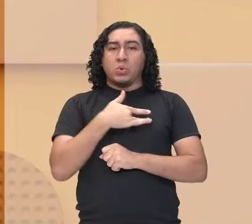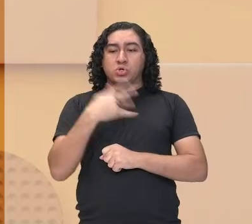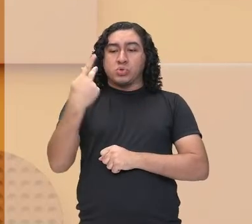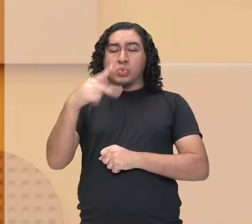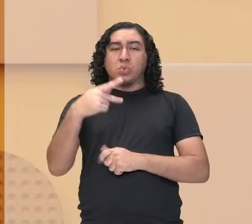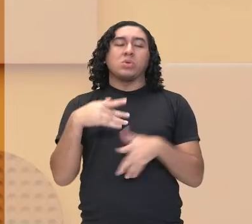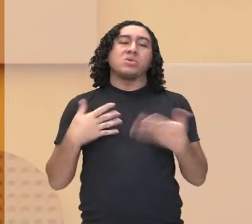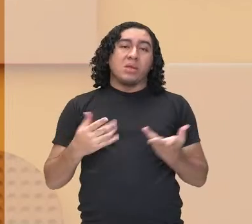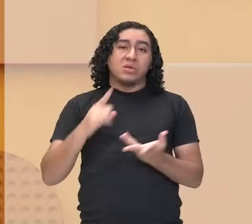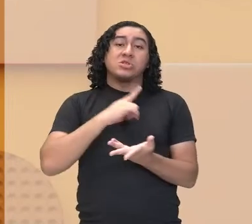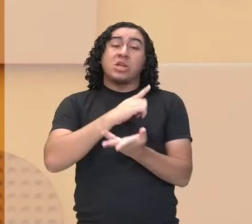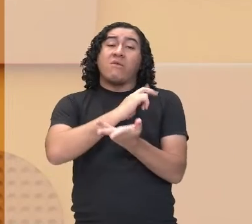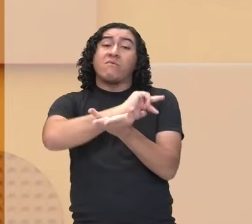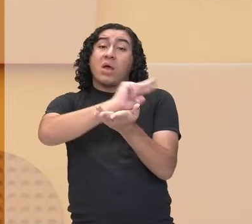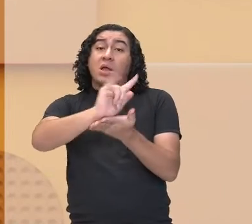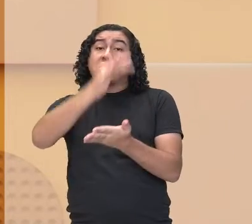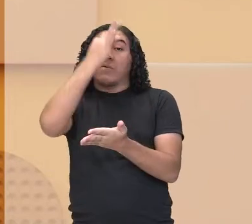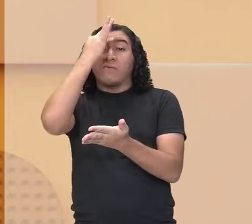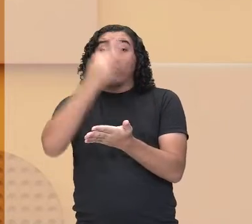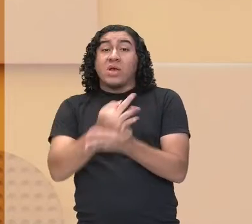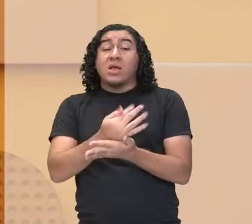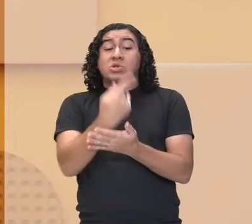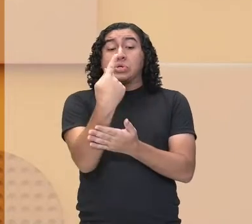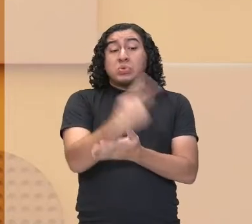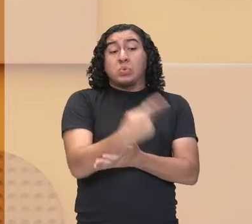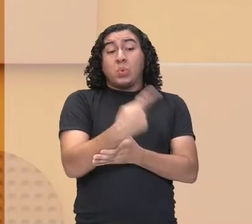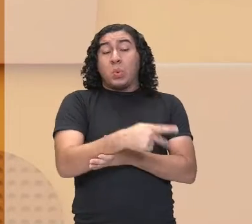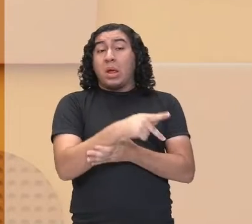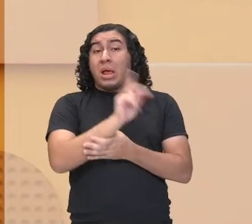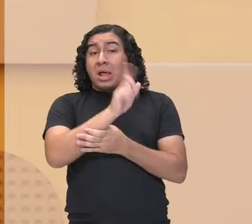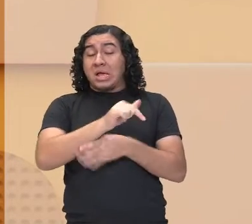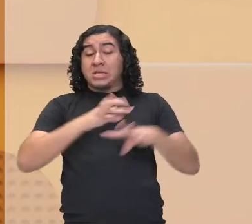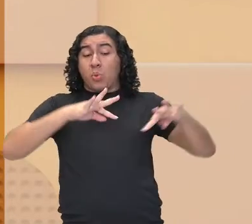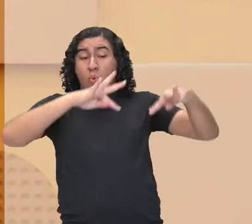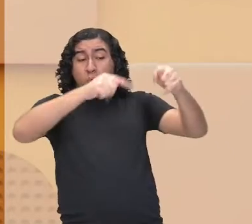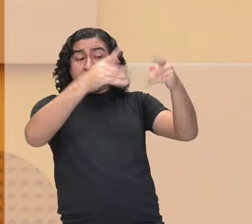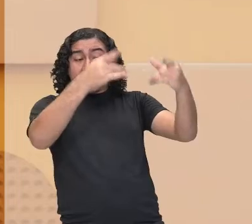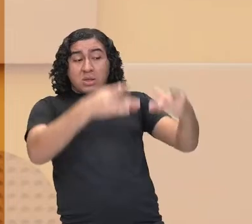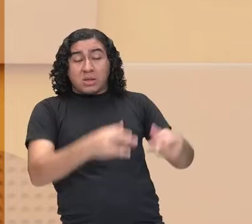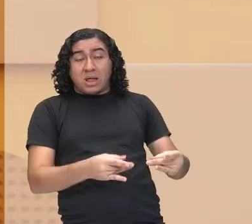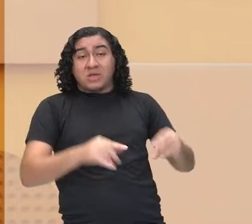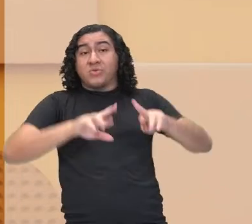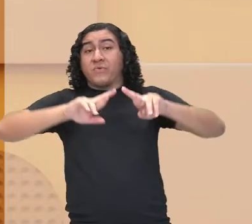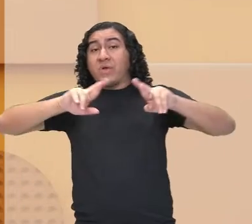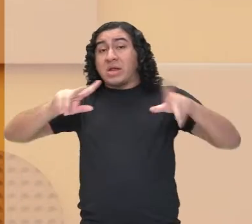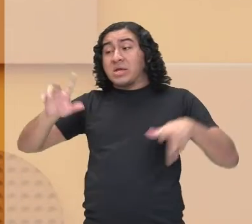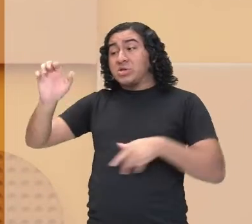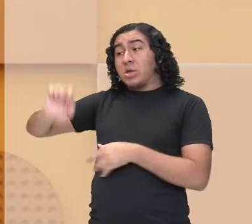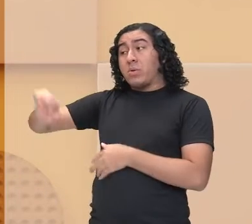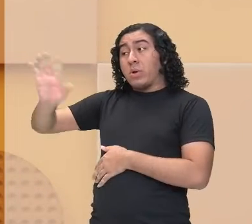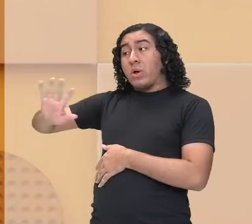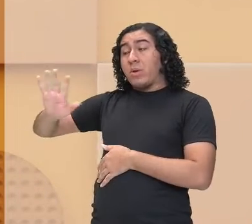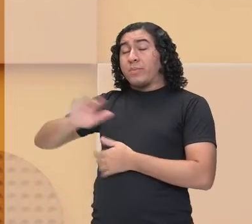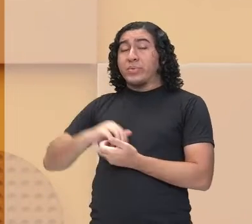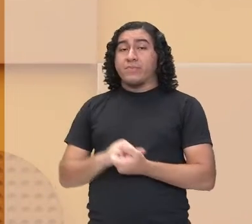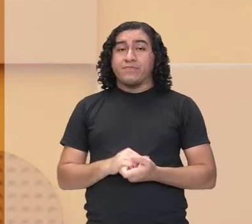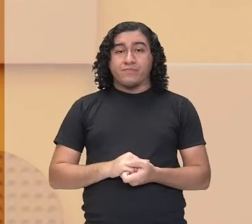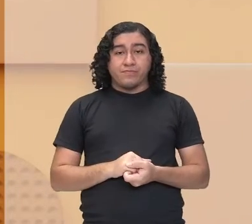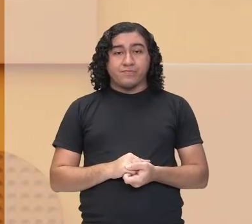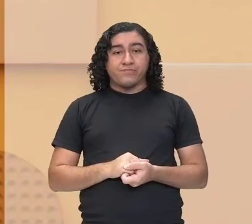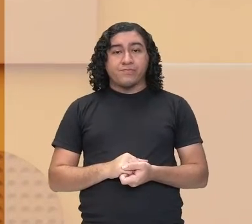de fé que diferia bastante daqueles praticados explorados pelos europeus. E